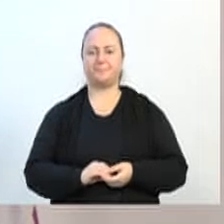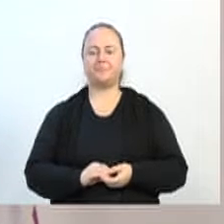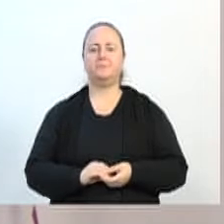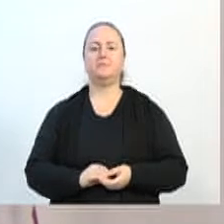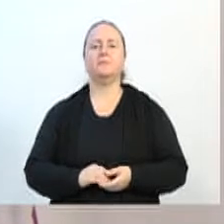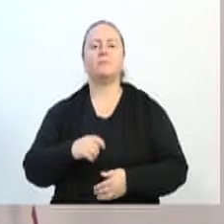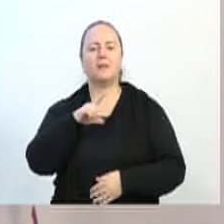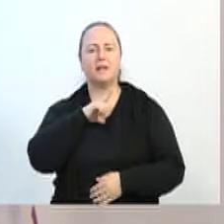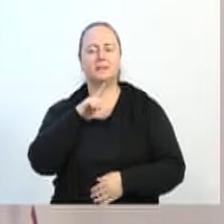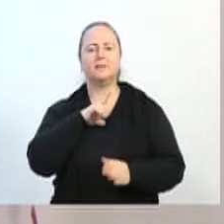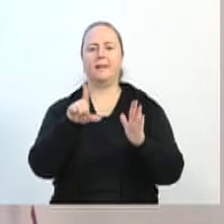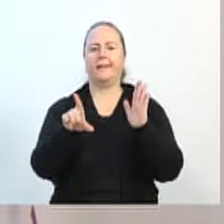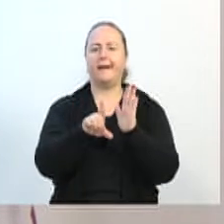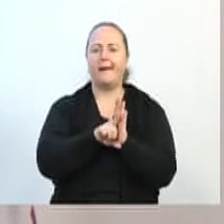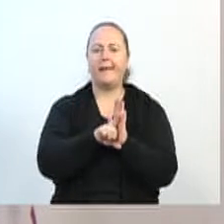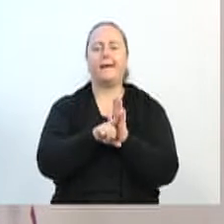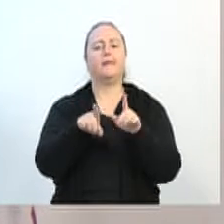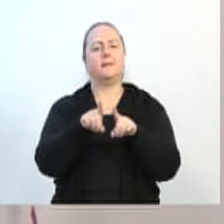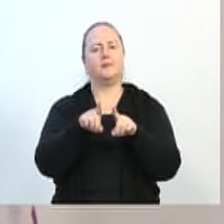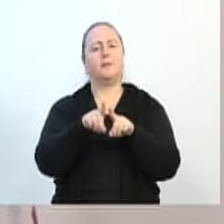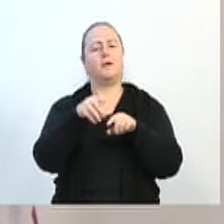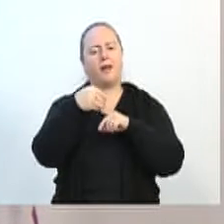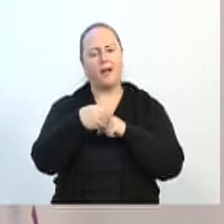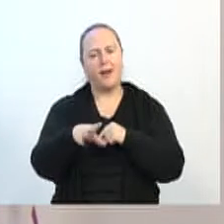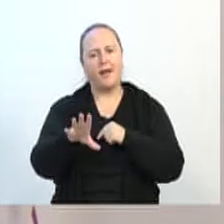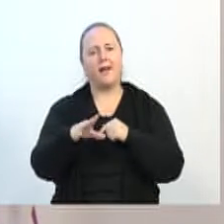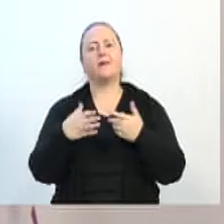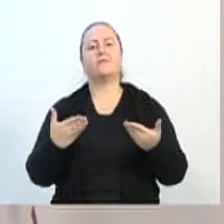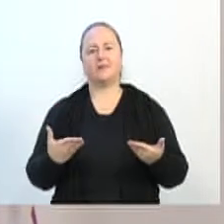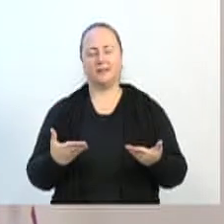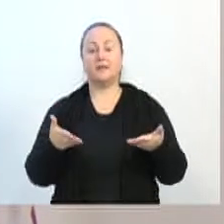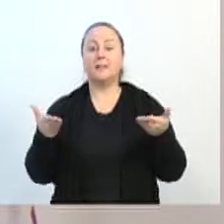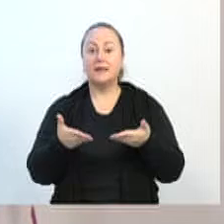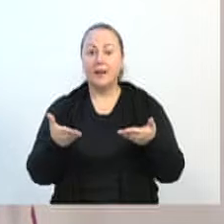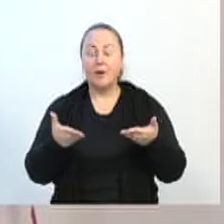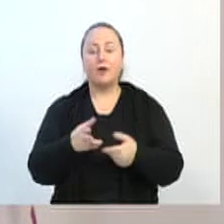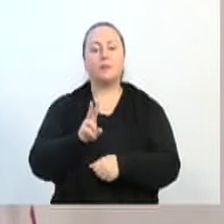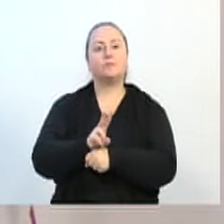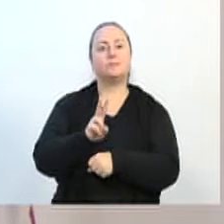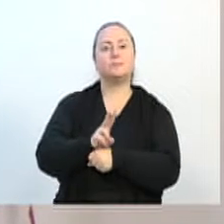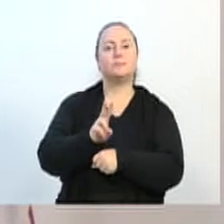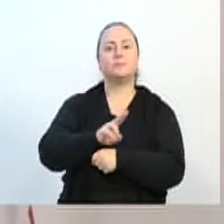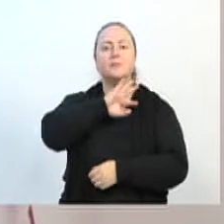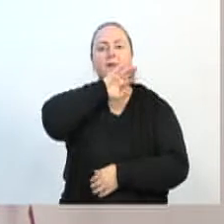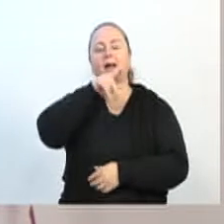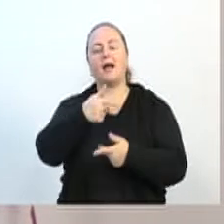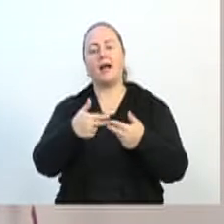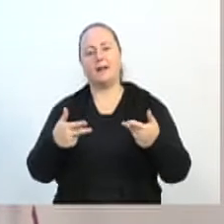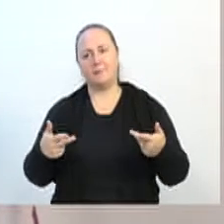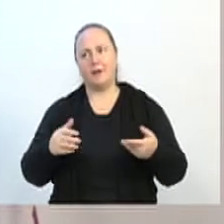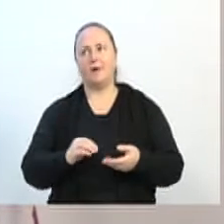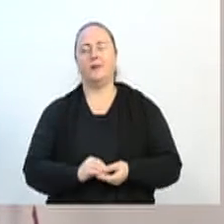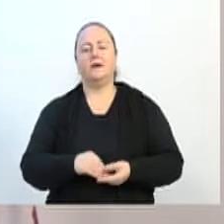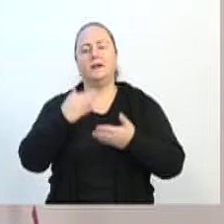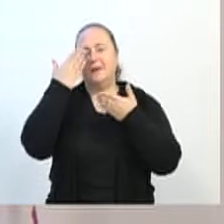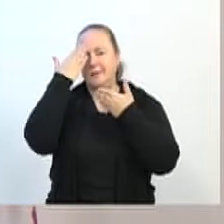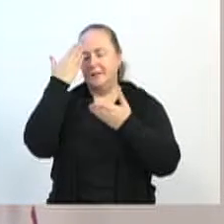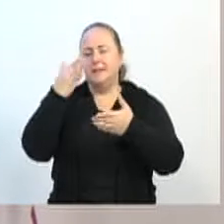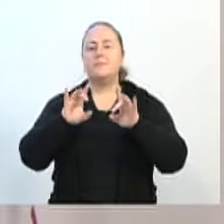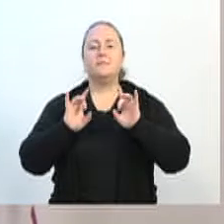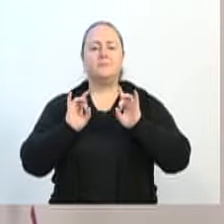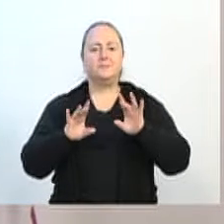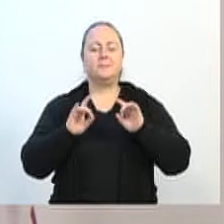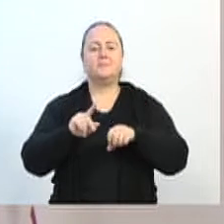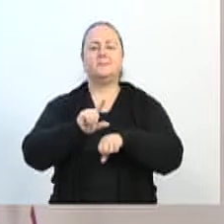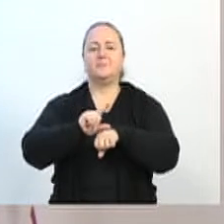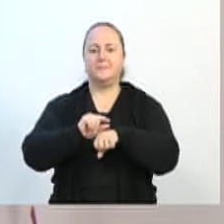das leis de trânsito, eles também levam, e agora na questão também da proteção animal. Meu agradecimento especial à CEMED